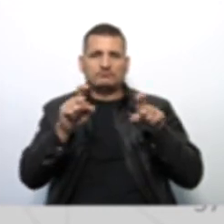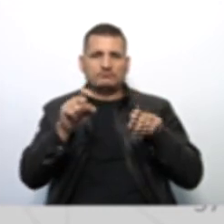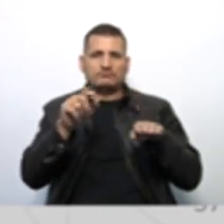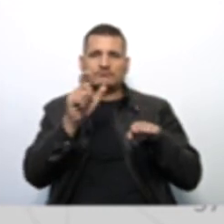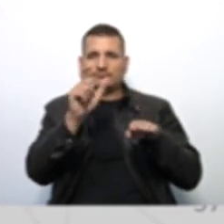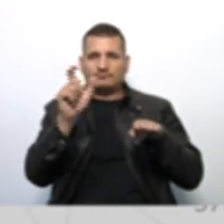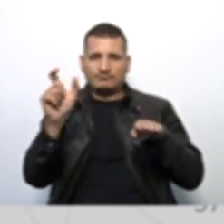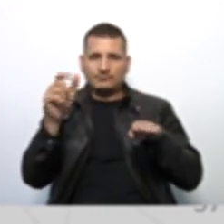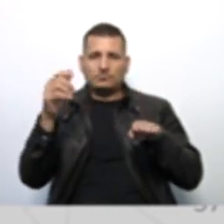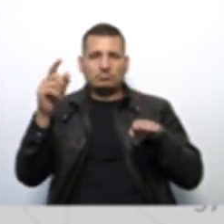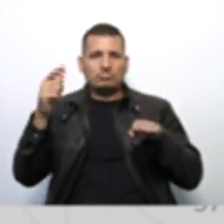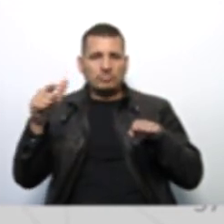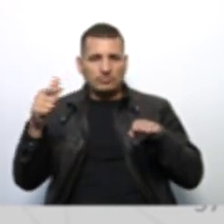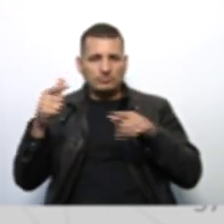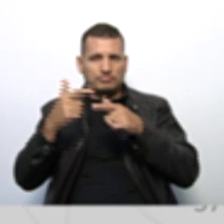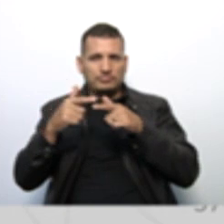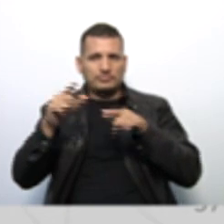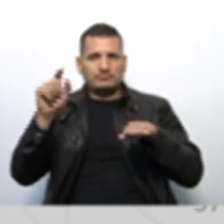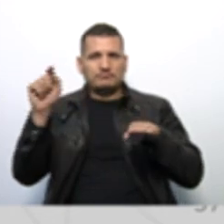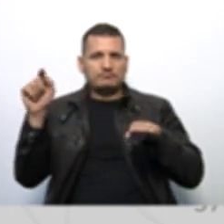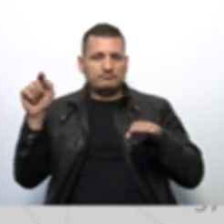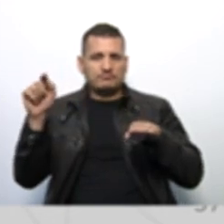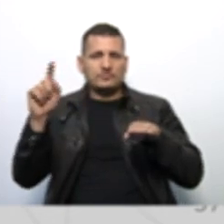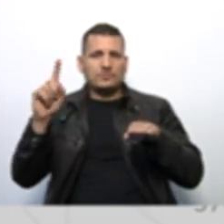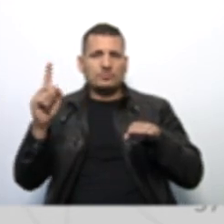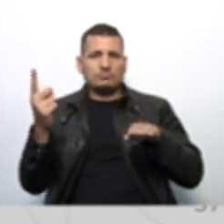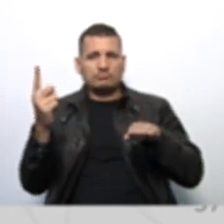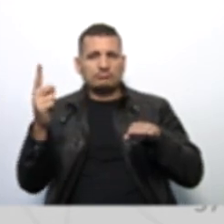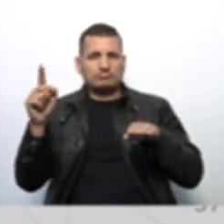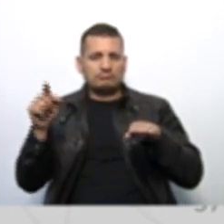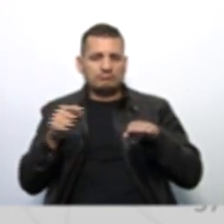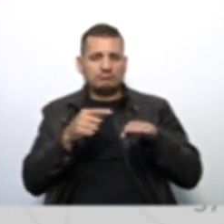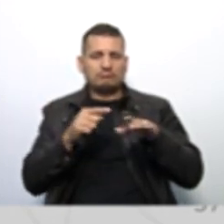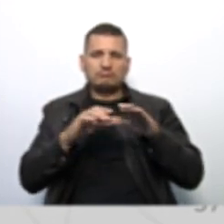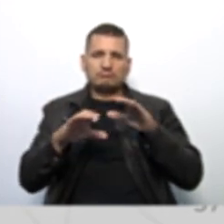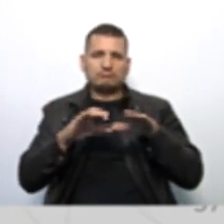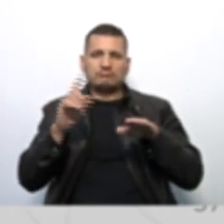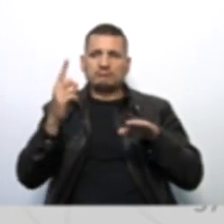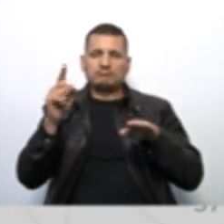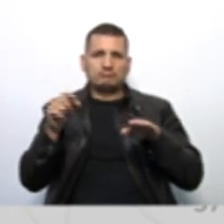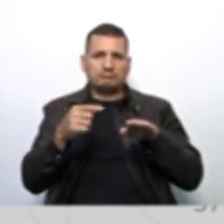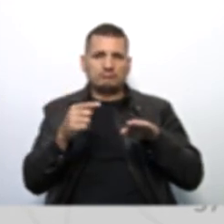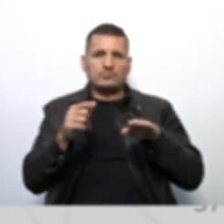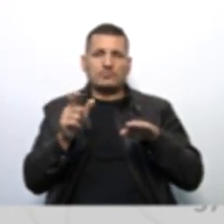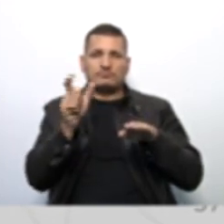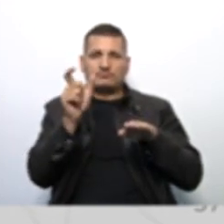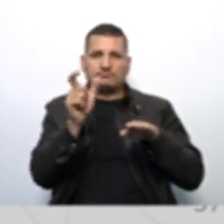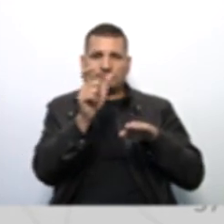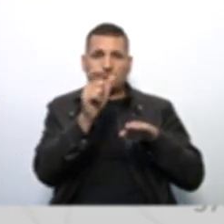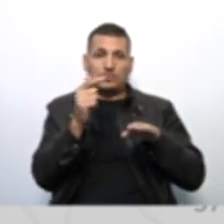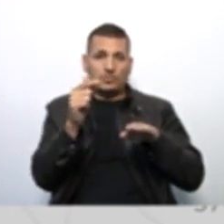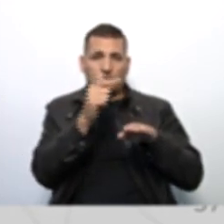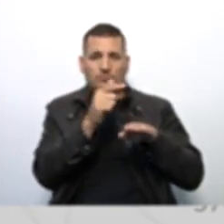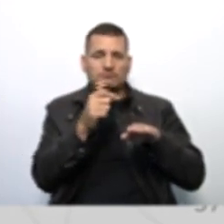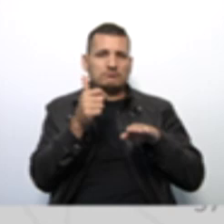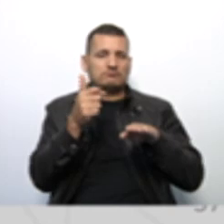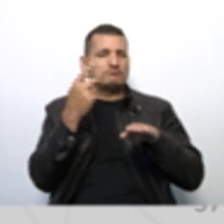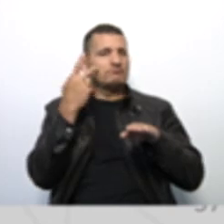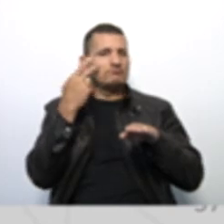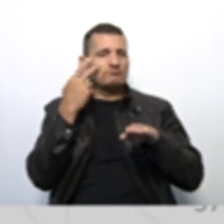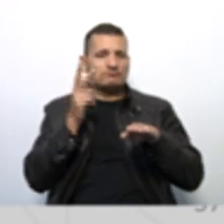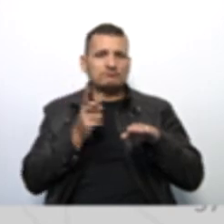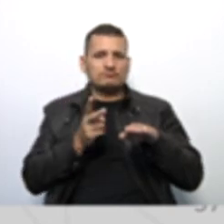estação, somente aquela estação, pessoal, fica sem comunicação. As demais continuam funcionando